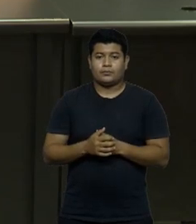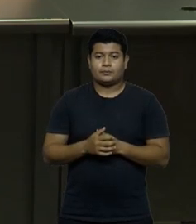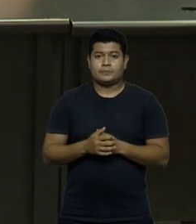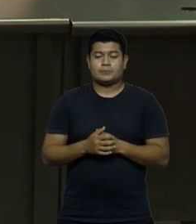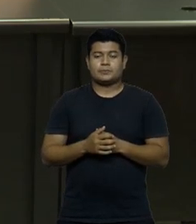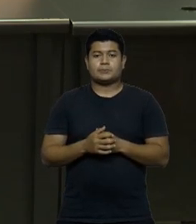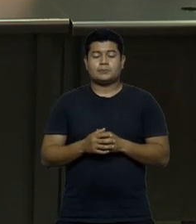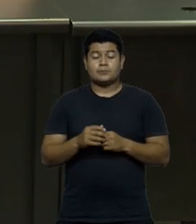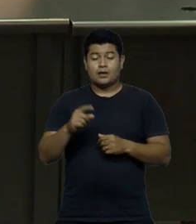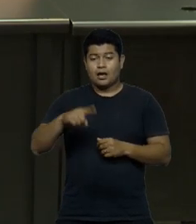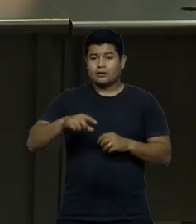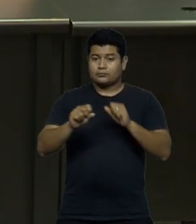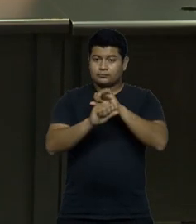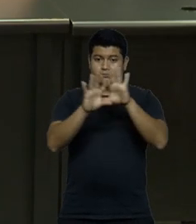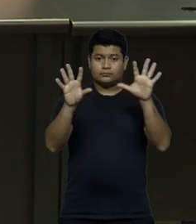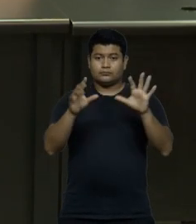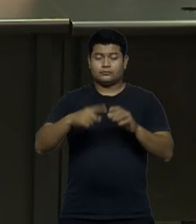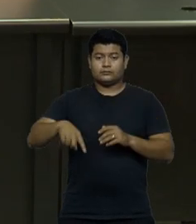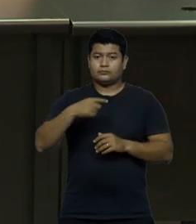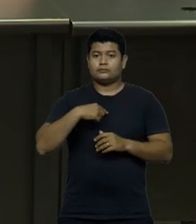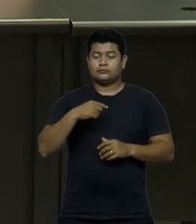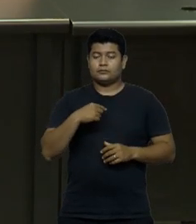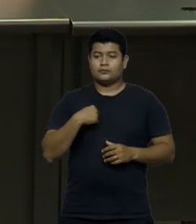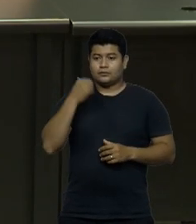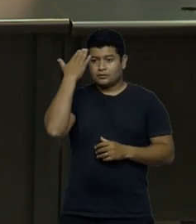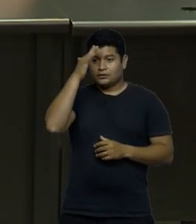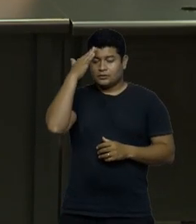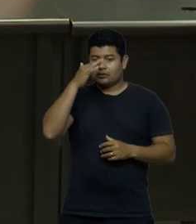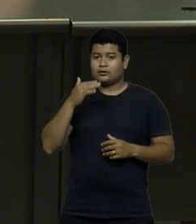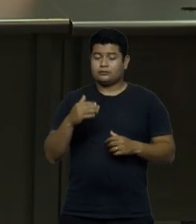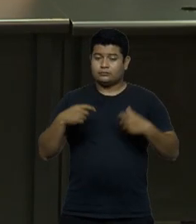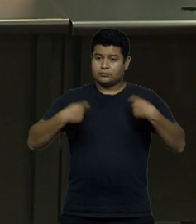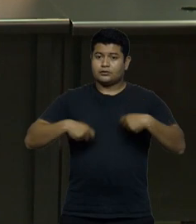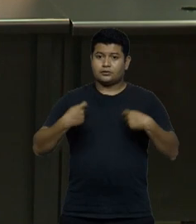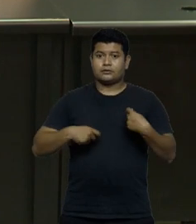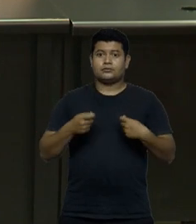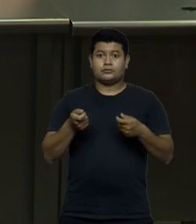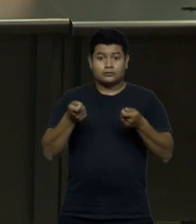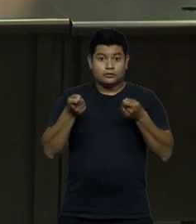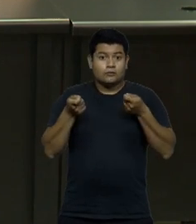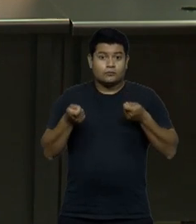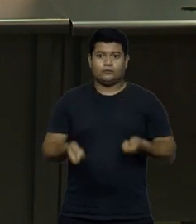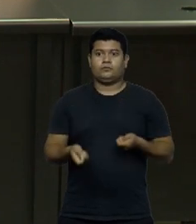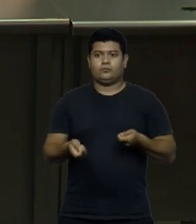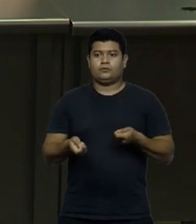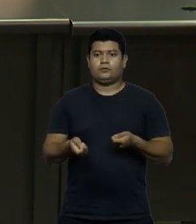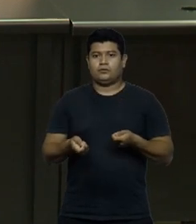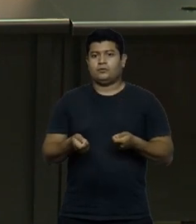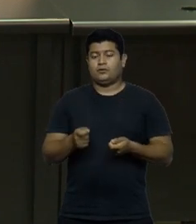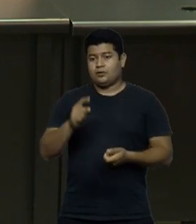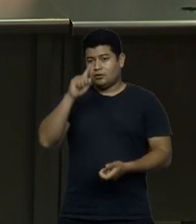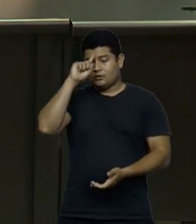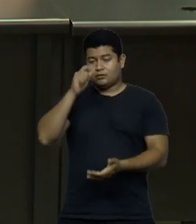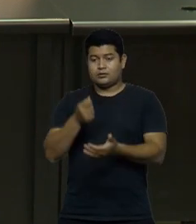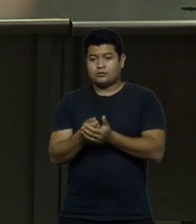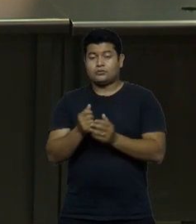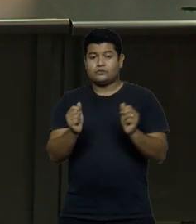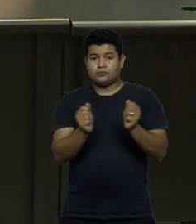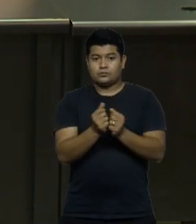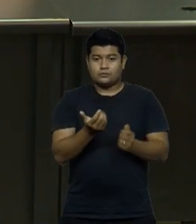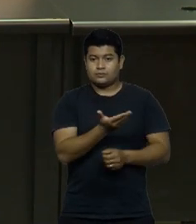Então isso é muito claro nós temos nosso posicionamento muito firme nesse sentido e se houver algum tipo de violação da certamente alguns cobrar